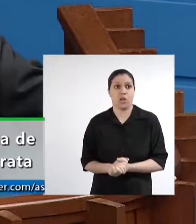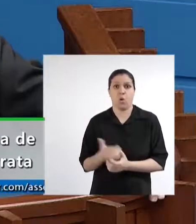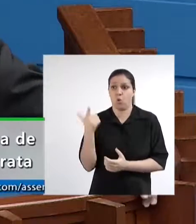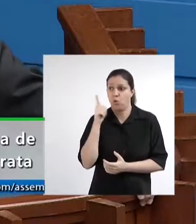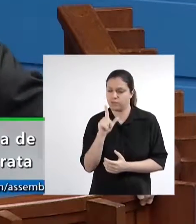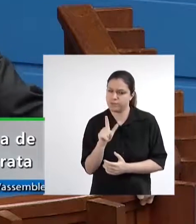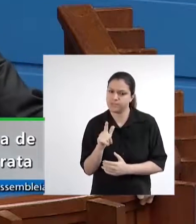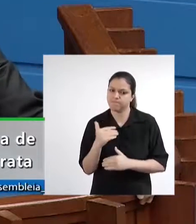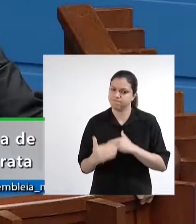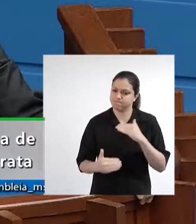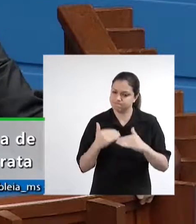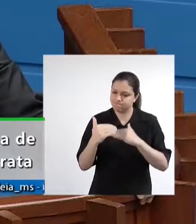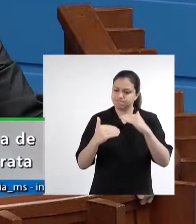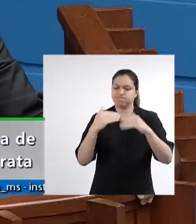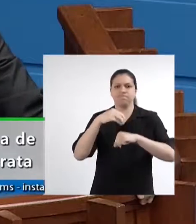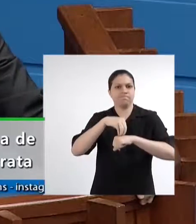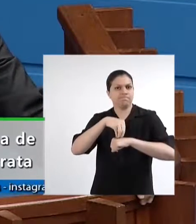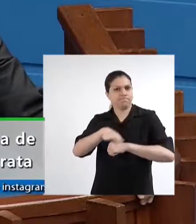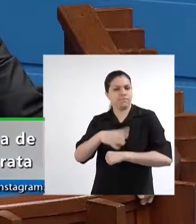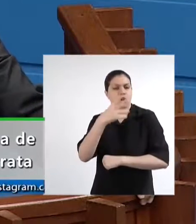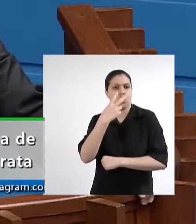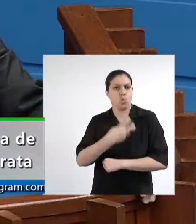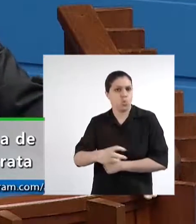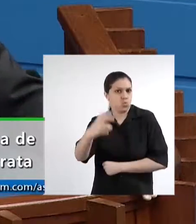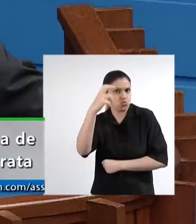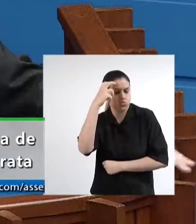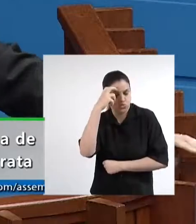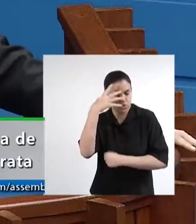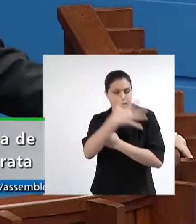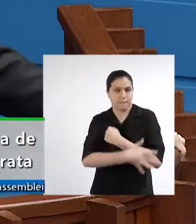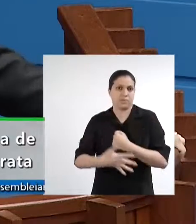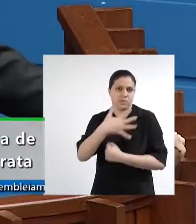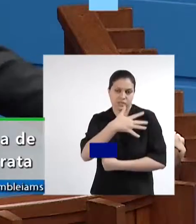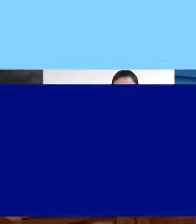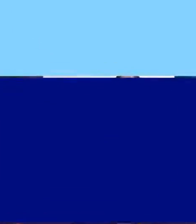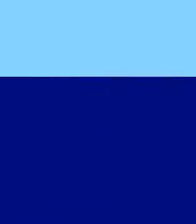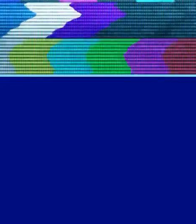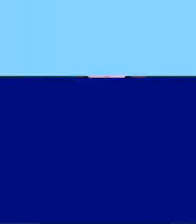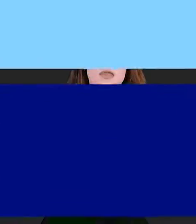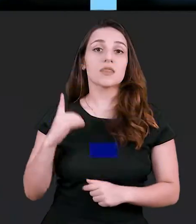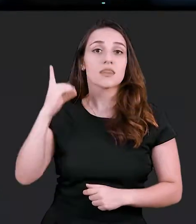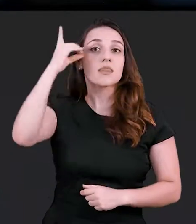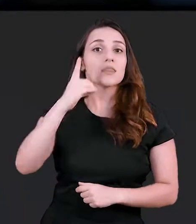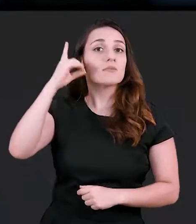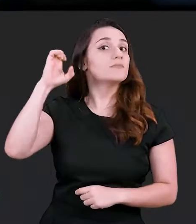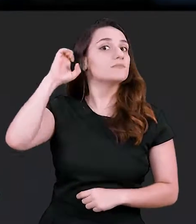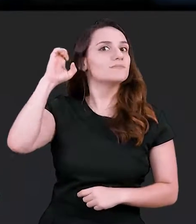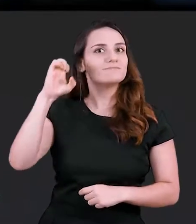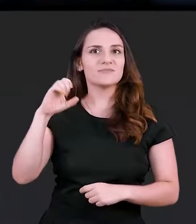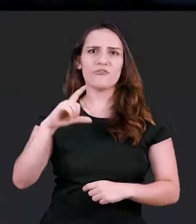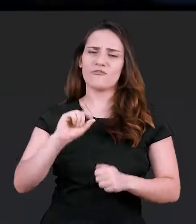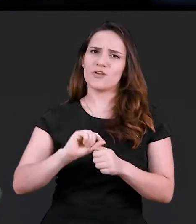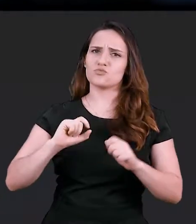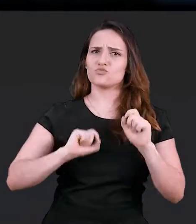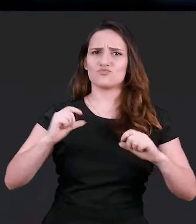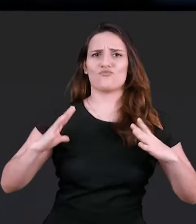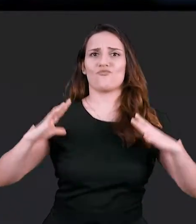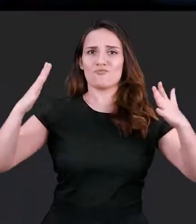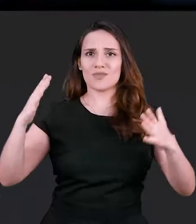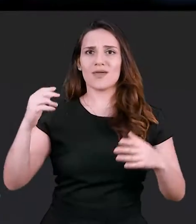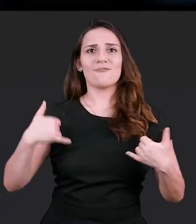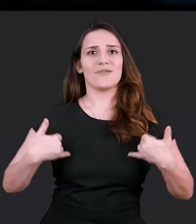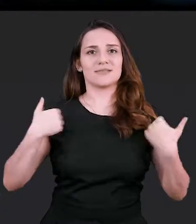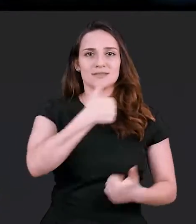cultura de proteção à pessoa idosa que tanto precisa. Deputado Eduardo Rocha celebra